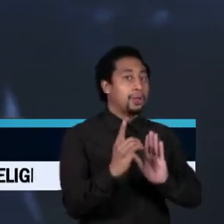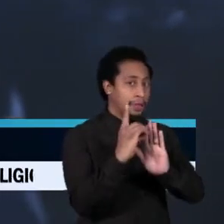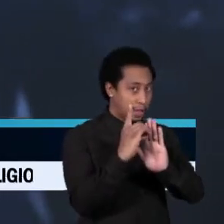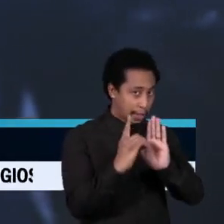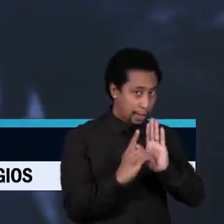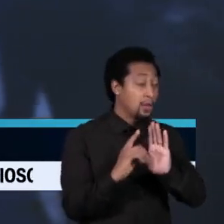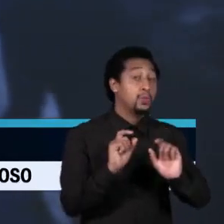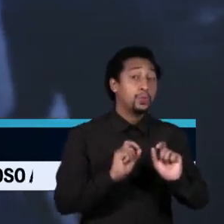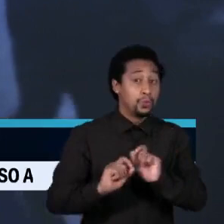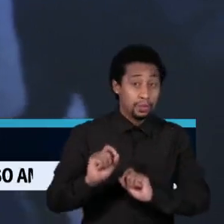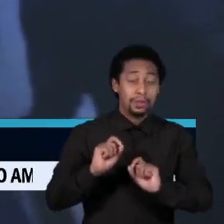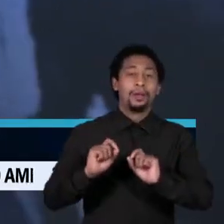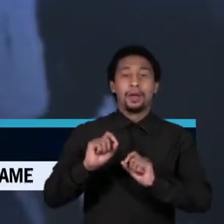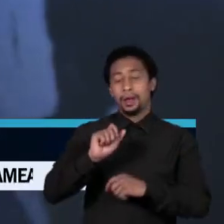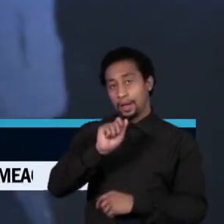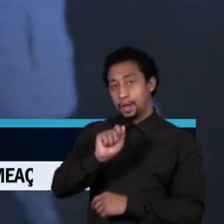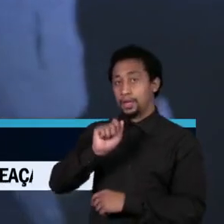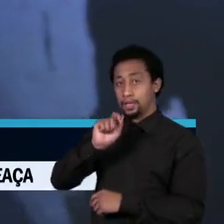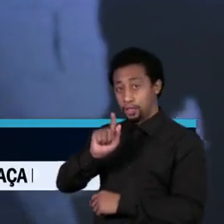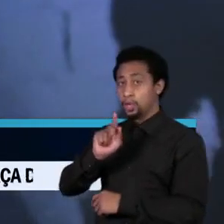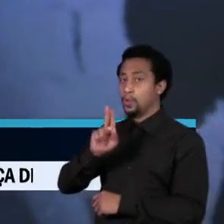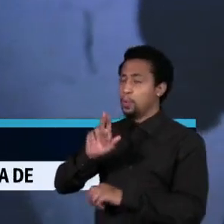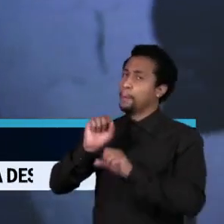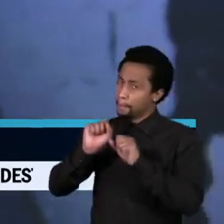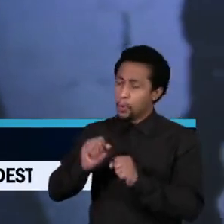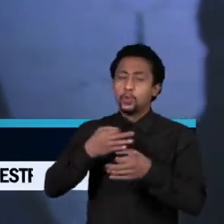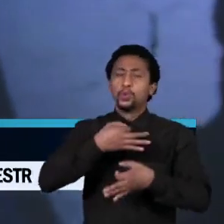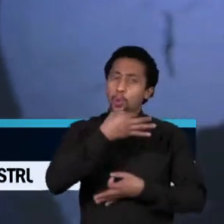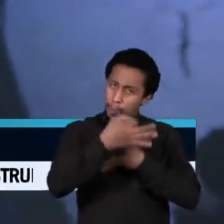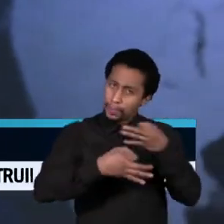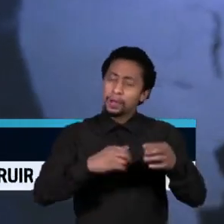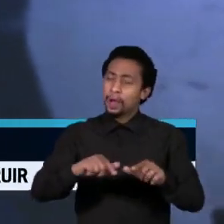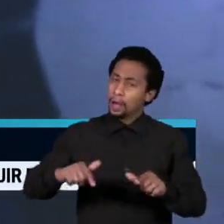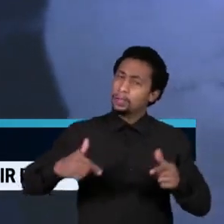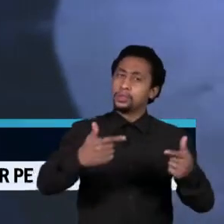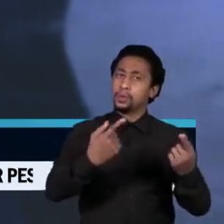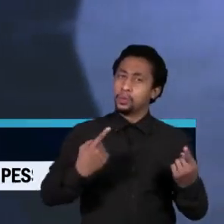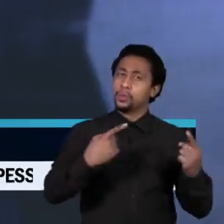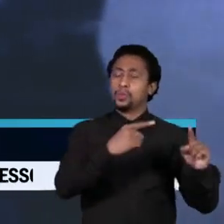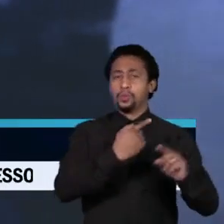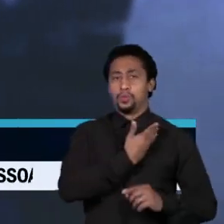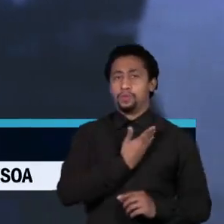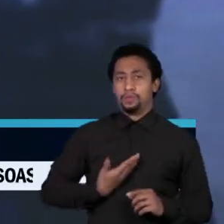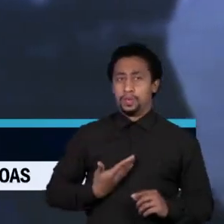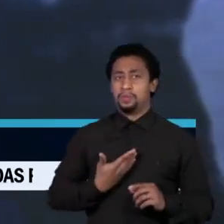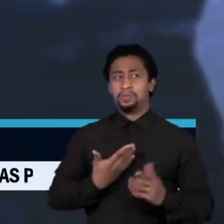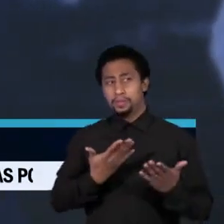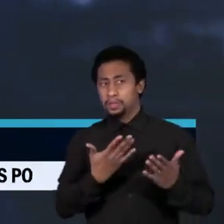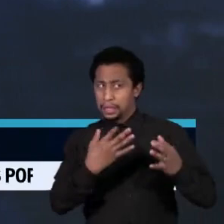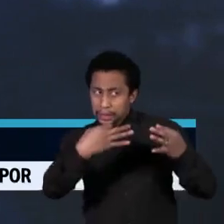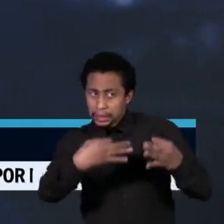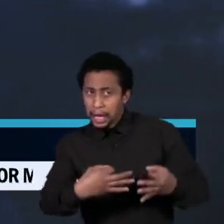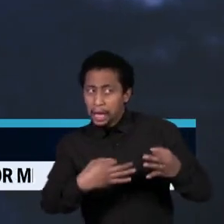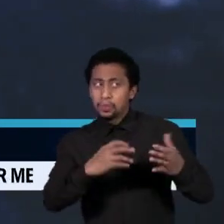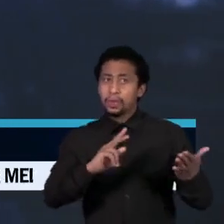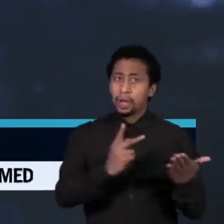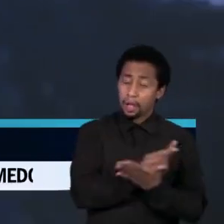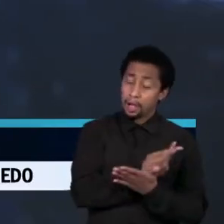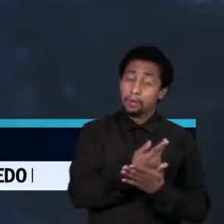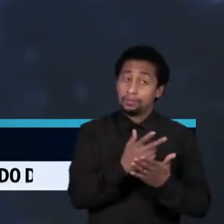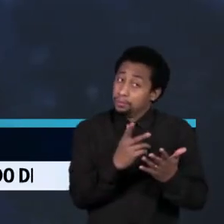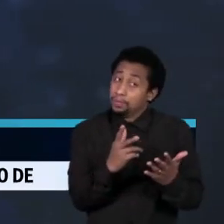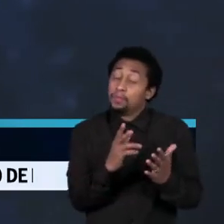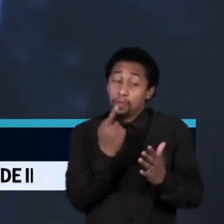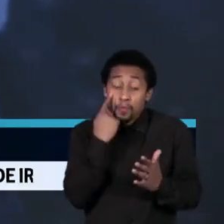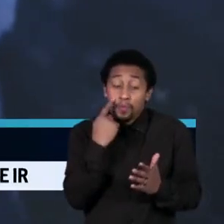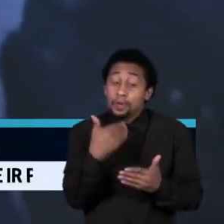União opine sobre os atos do governo, se eles ferem ou não a legislação eleitoral, como a criação do auxílio para caminhoneiros e